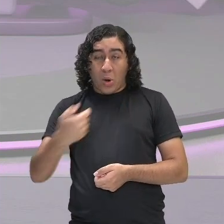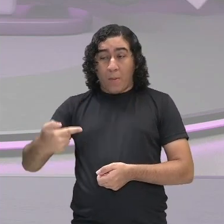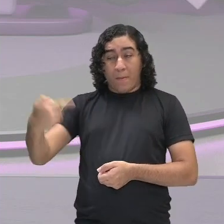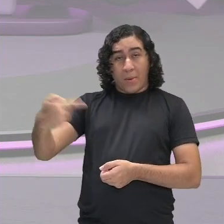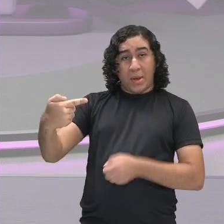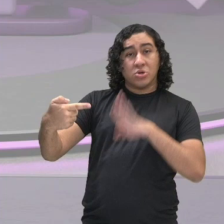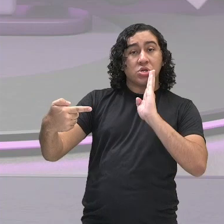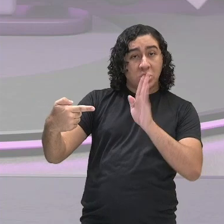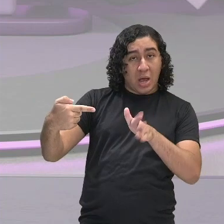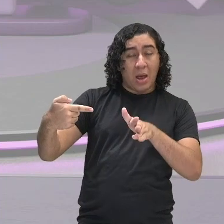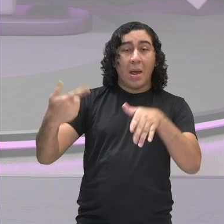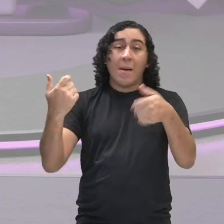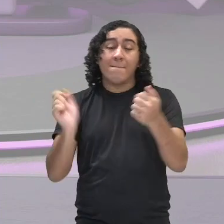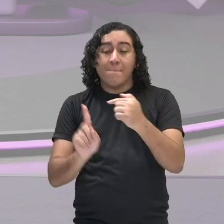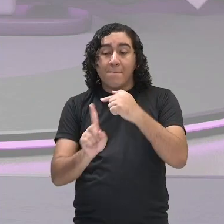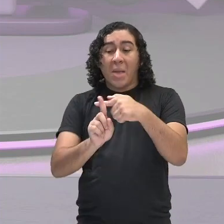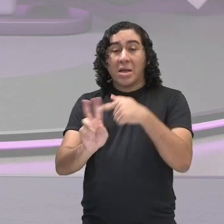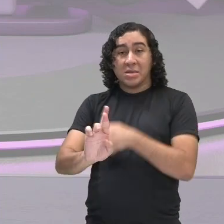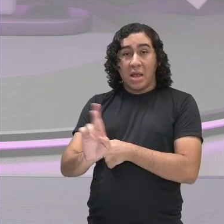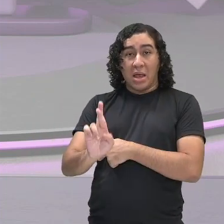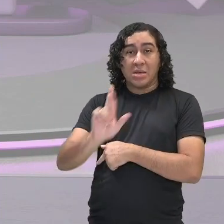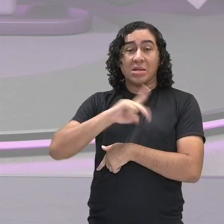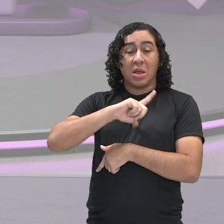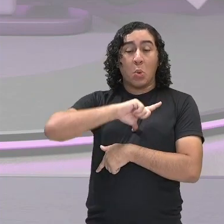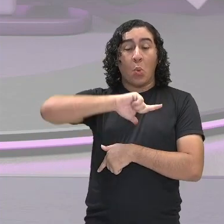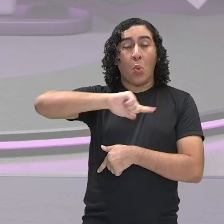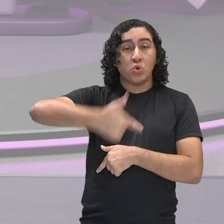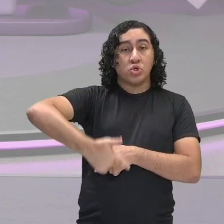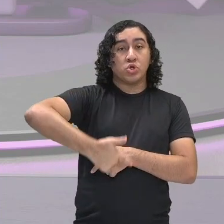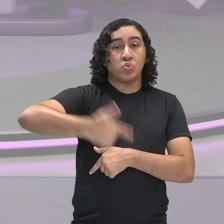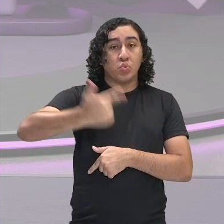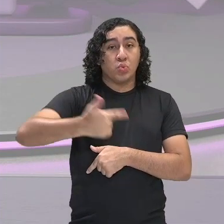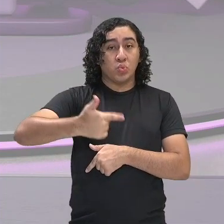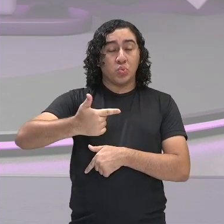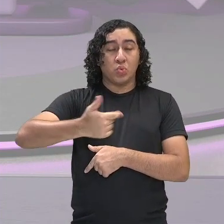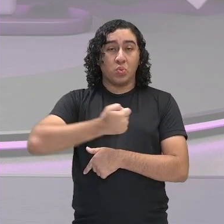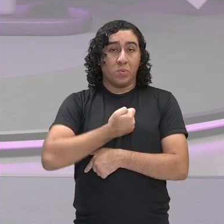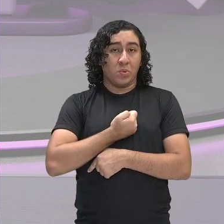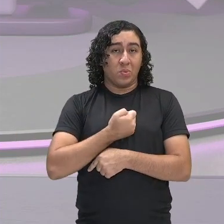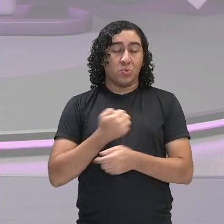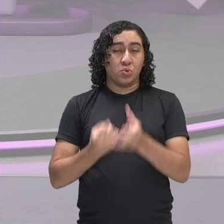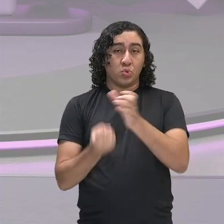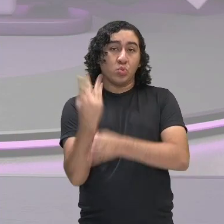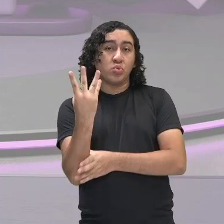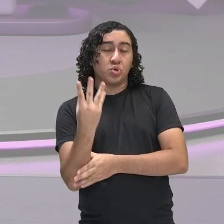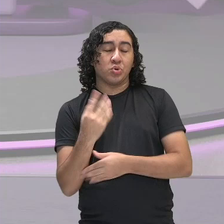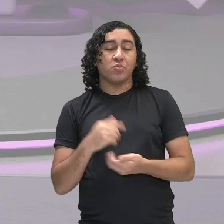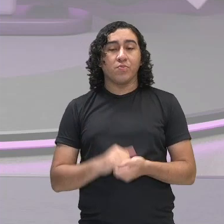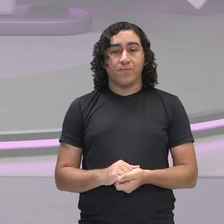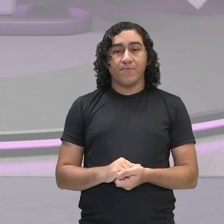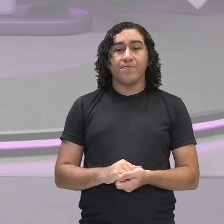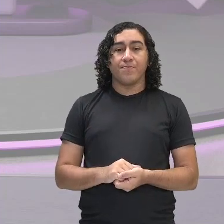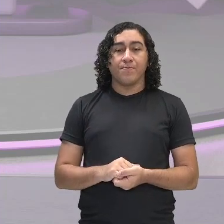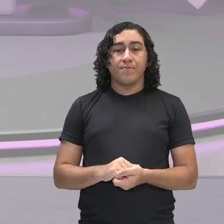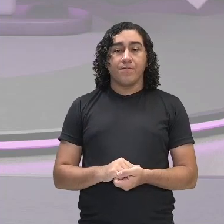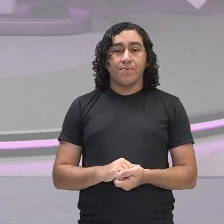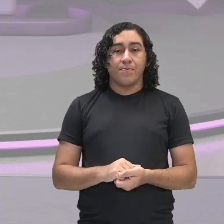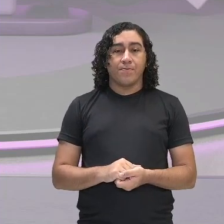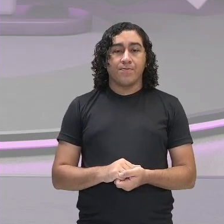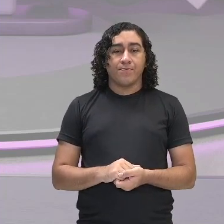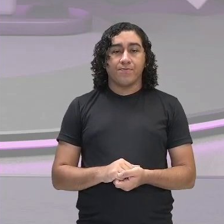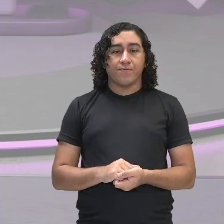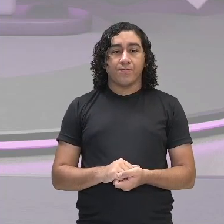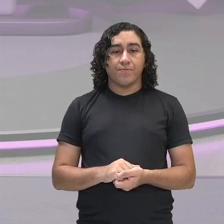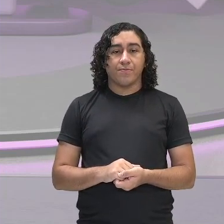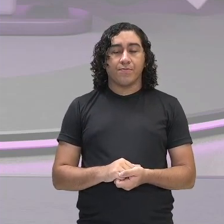da razão, tudo bem? E aí, no próximo cenário, nós temos o seguinte, ó. E quando